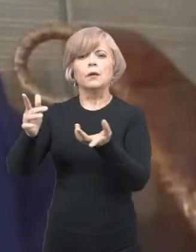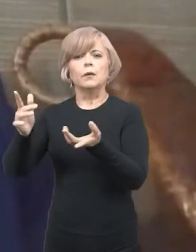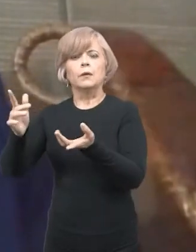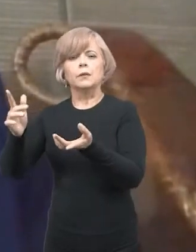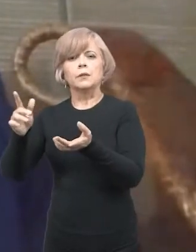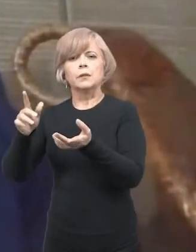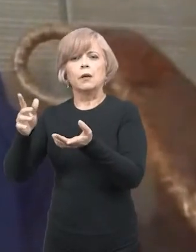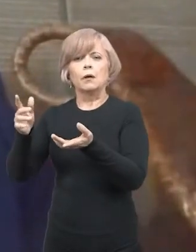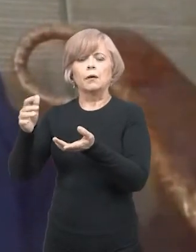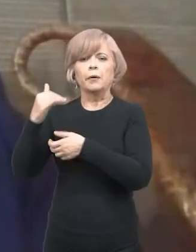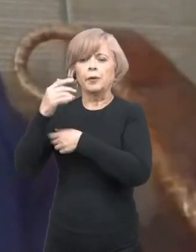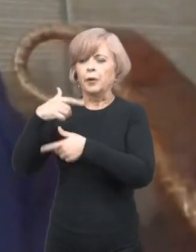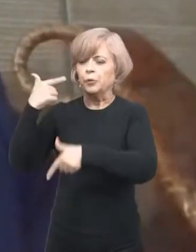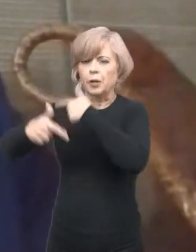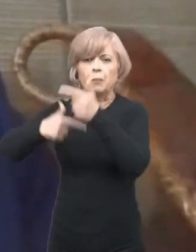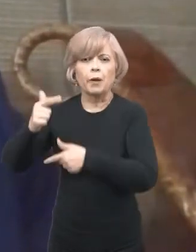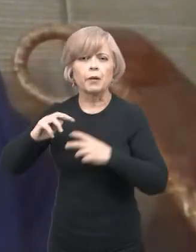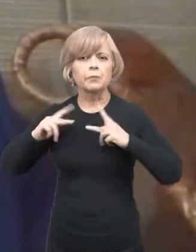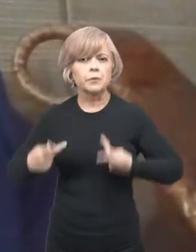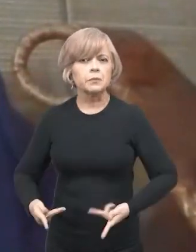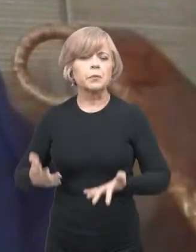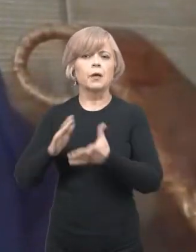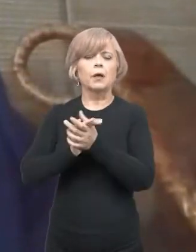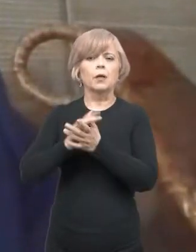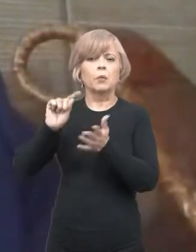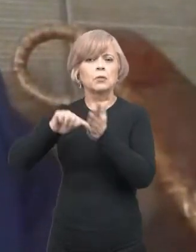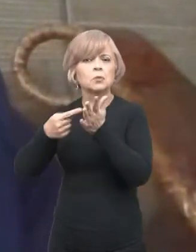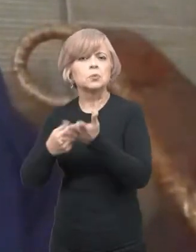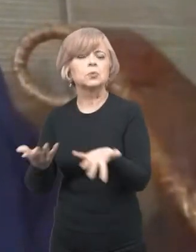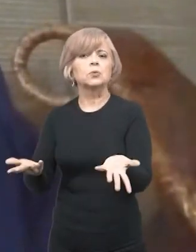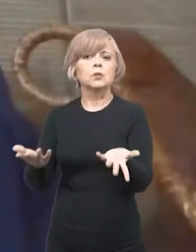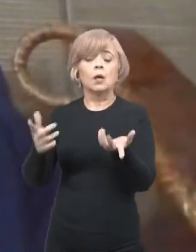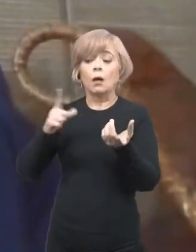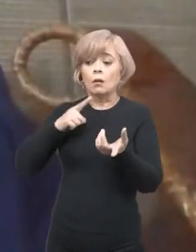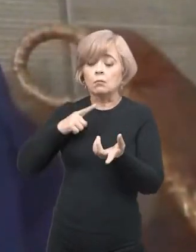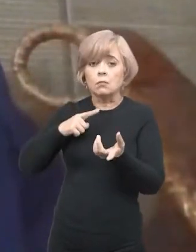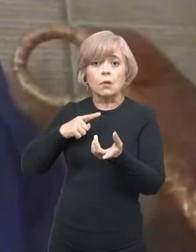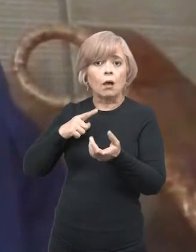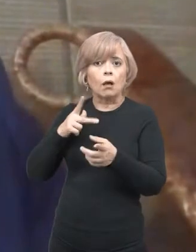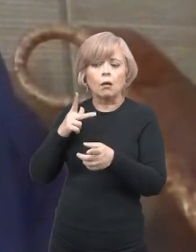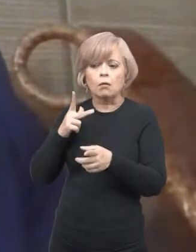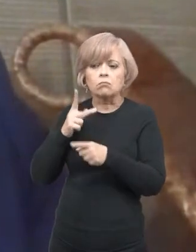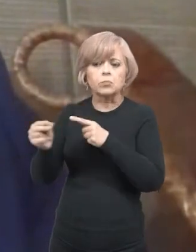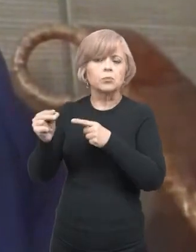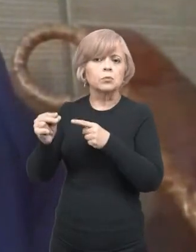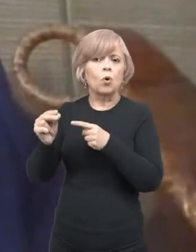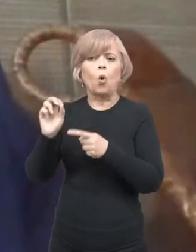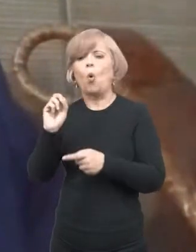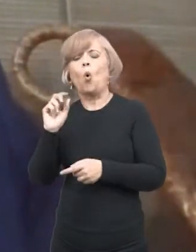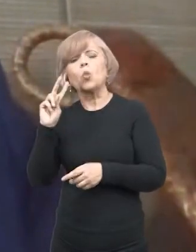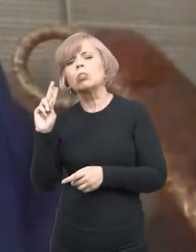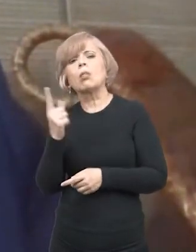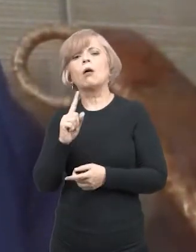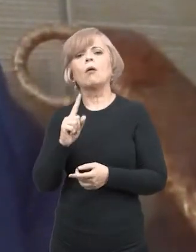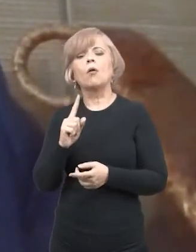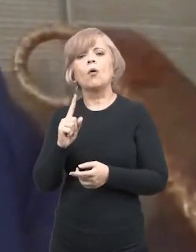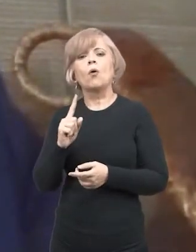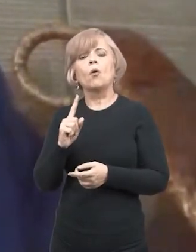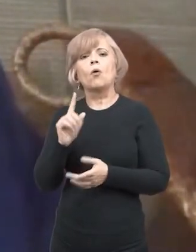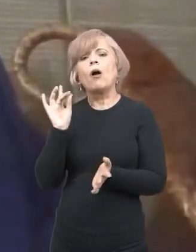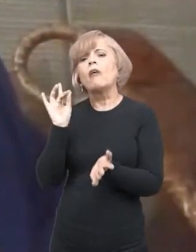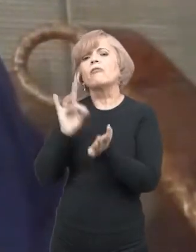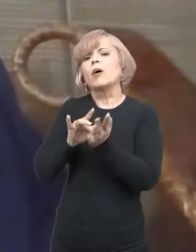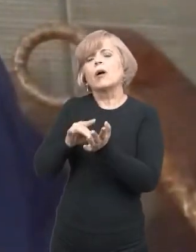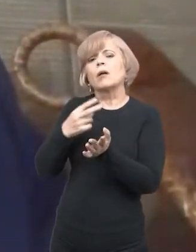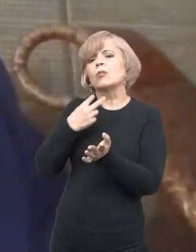constituídos, das suas instituições no sentido de promover a investigação, tendo ela sucesso ou não, o fato